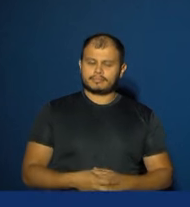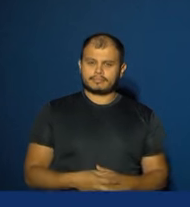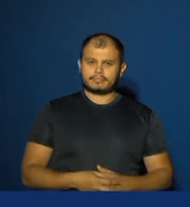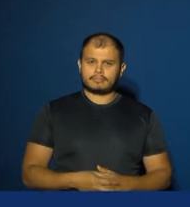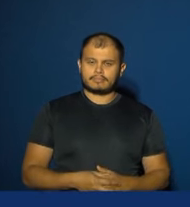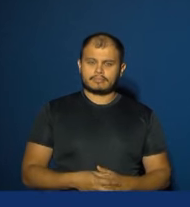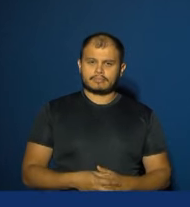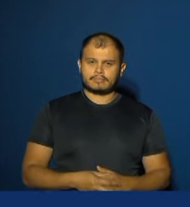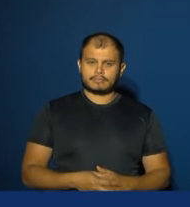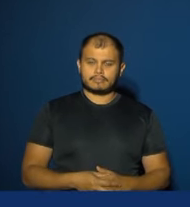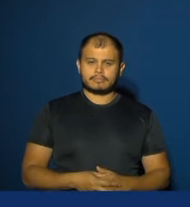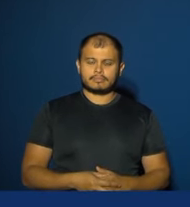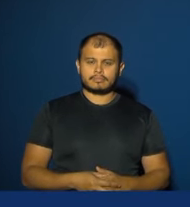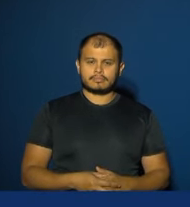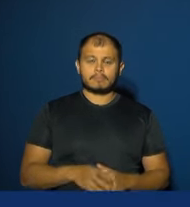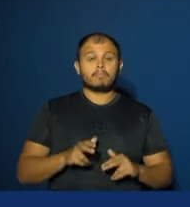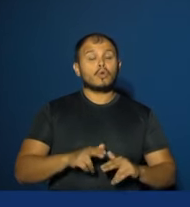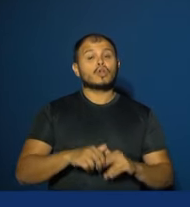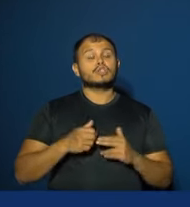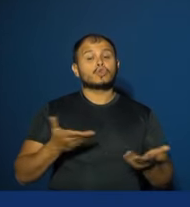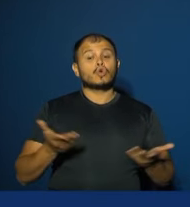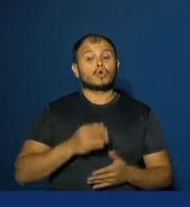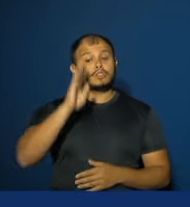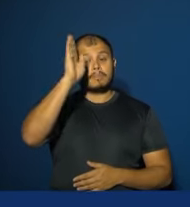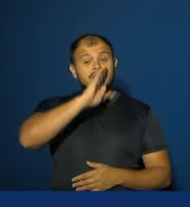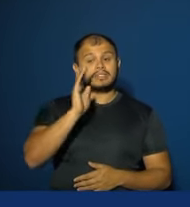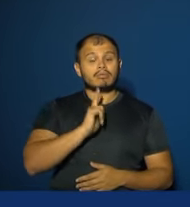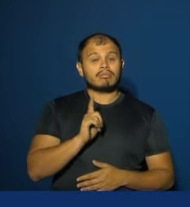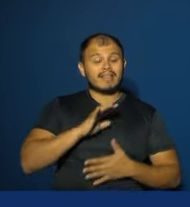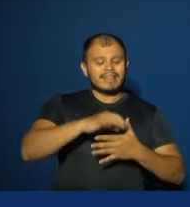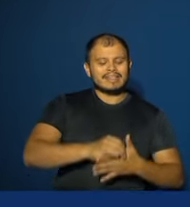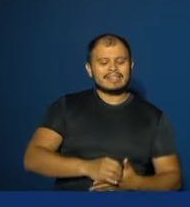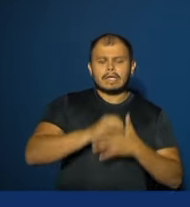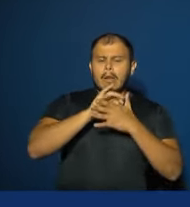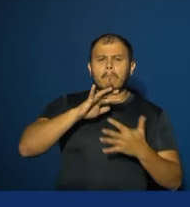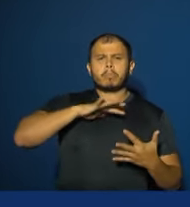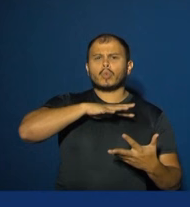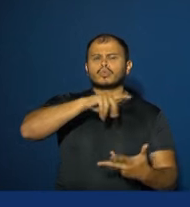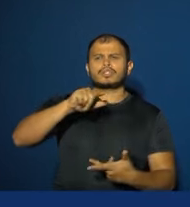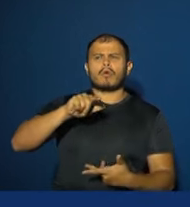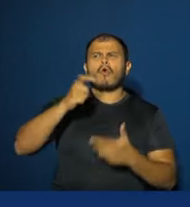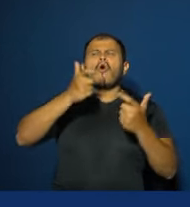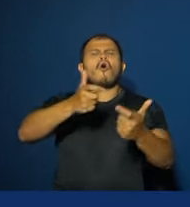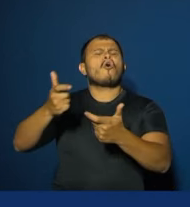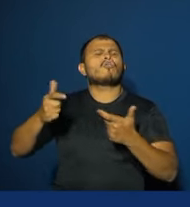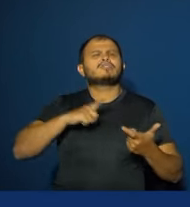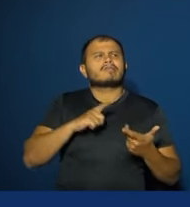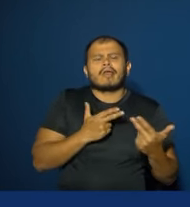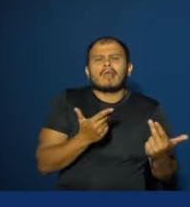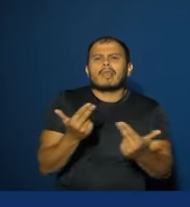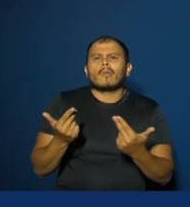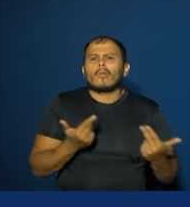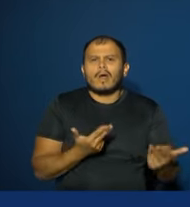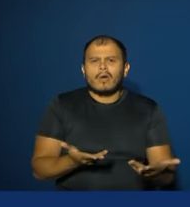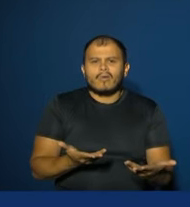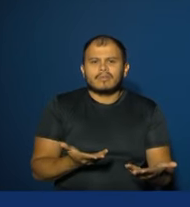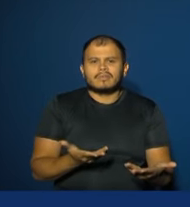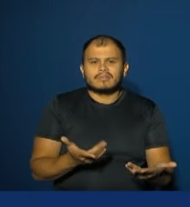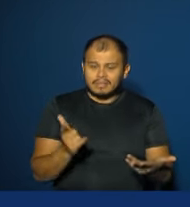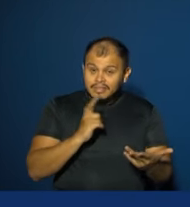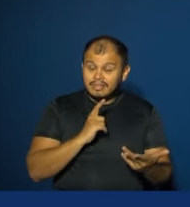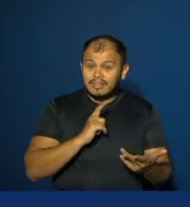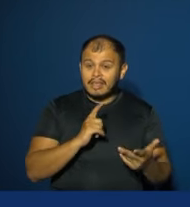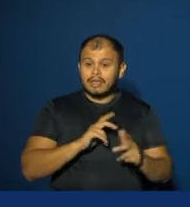Então, o Brasil tem a liderança mundial disso. Quem no mundo tem algo parecido com isso, onde o